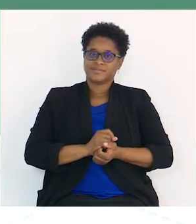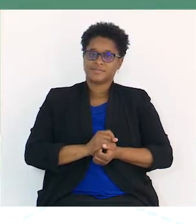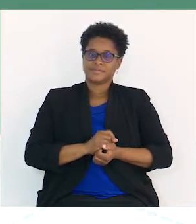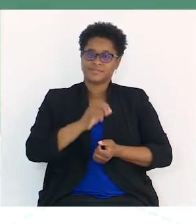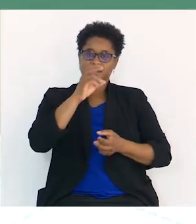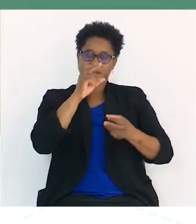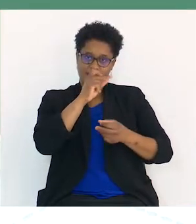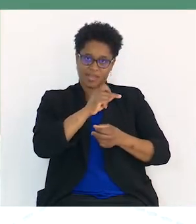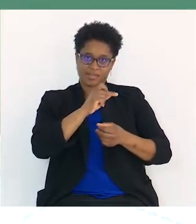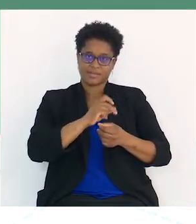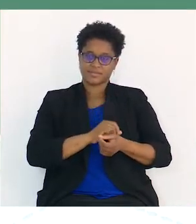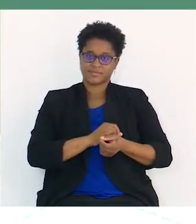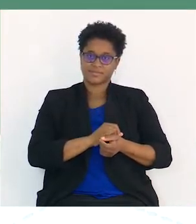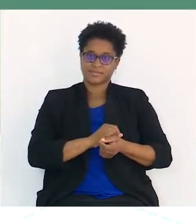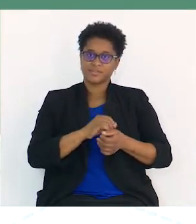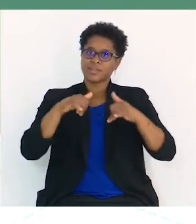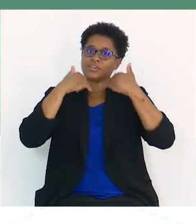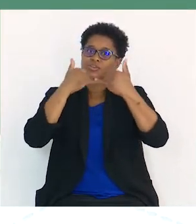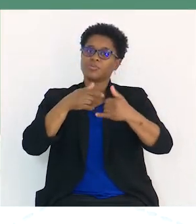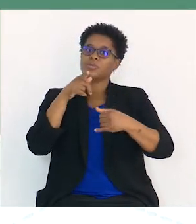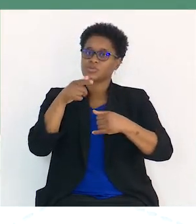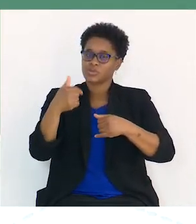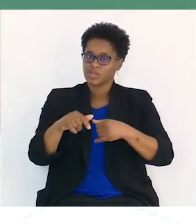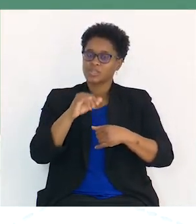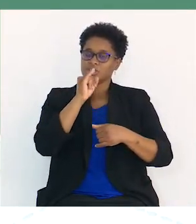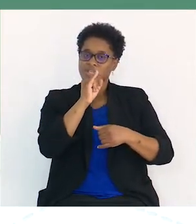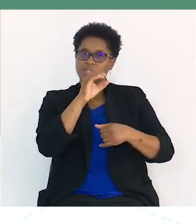a, e depois tu tens o igo.